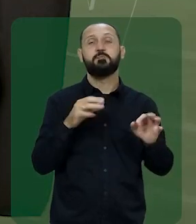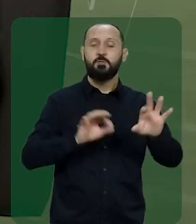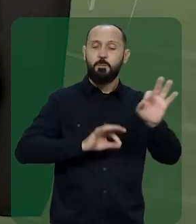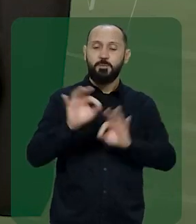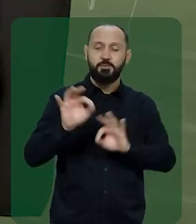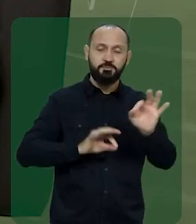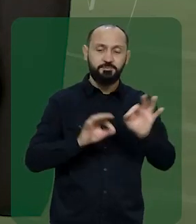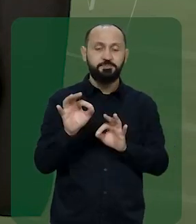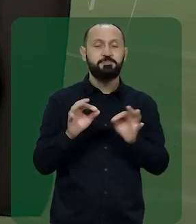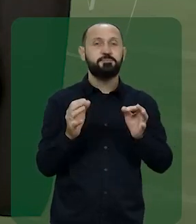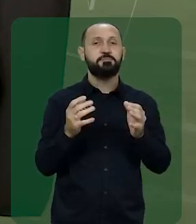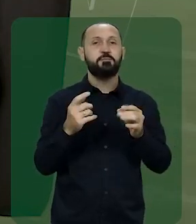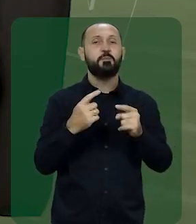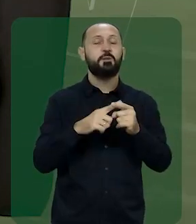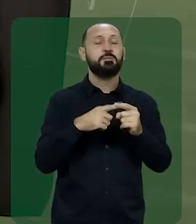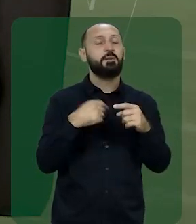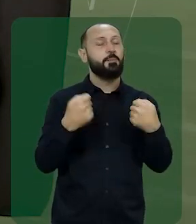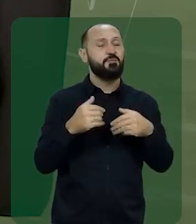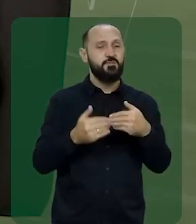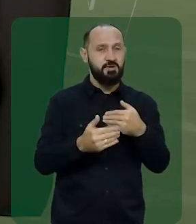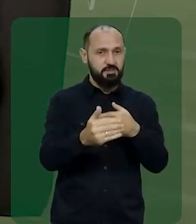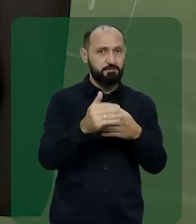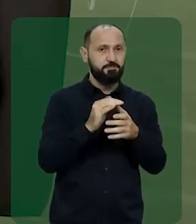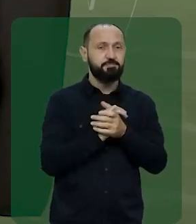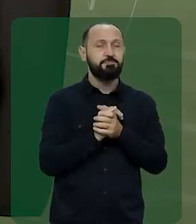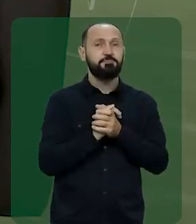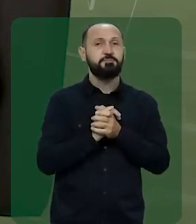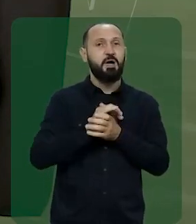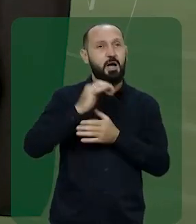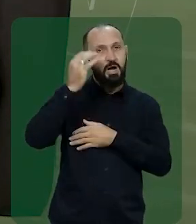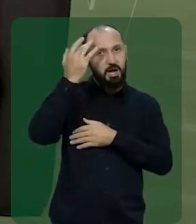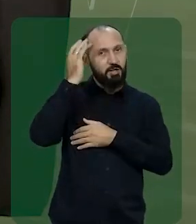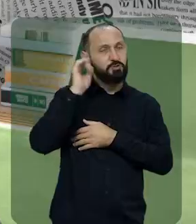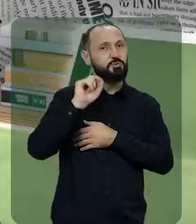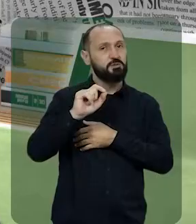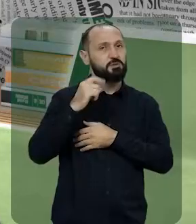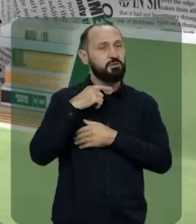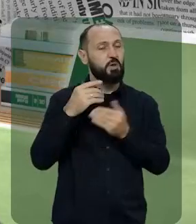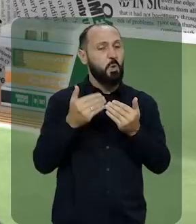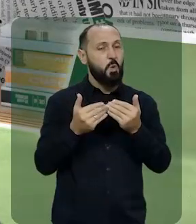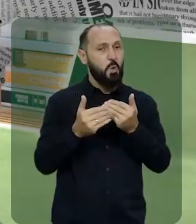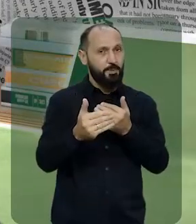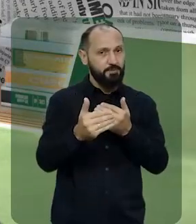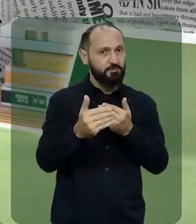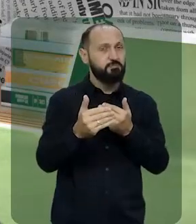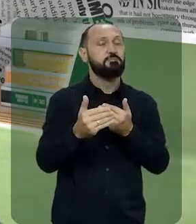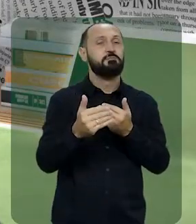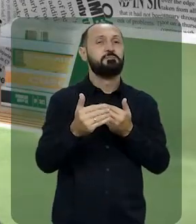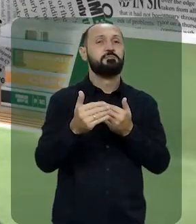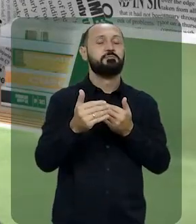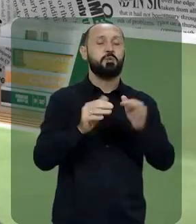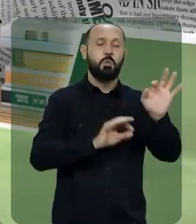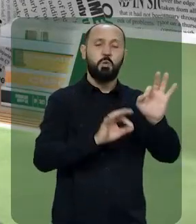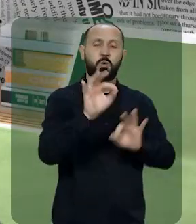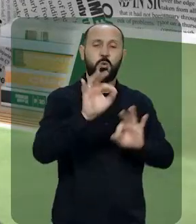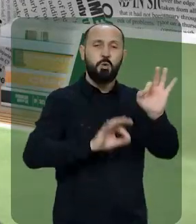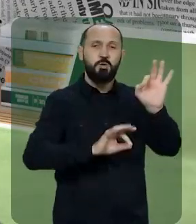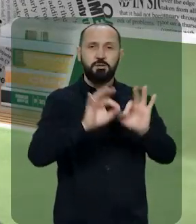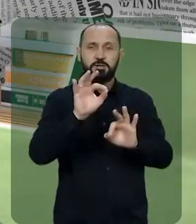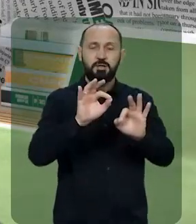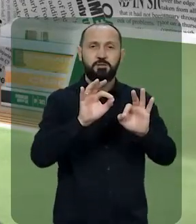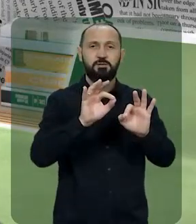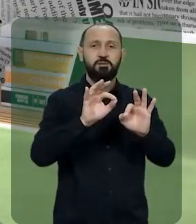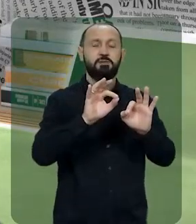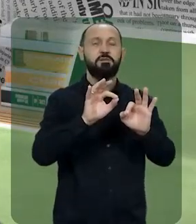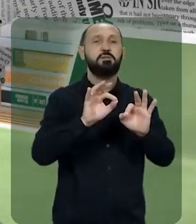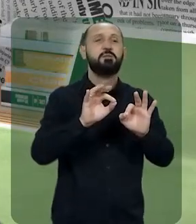essas pessoas denunciem cada vez mais, Zirleide? O caminho é longo, né? É um longo caminho, é uma construção, né,